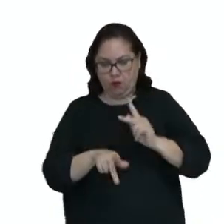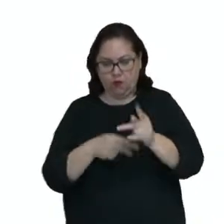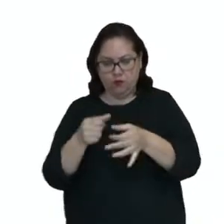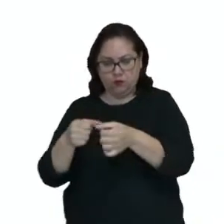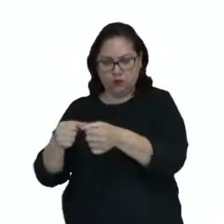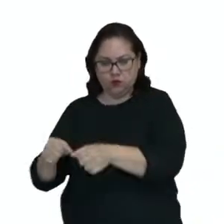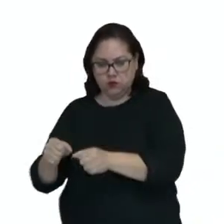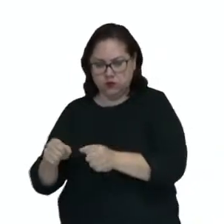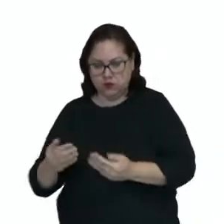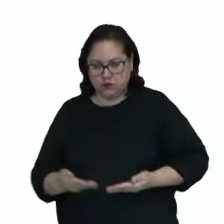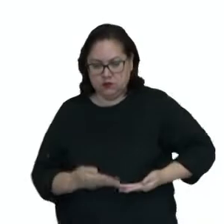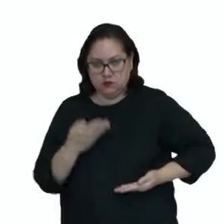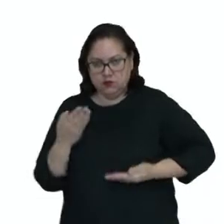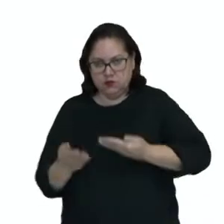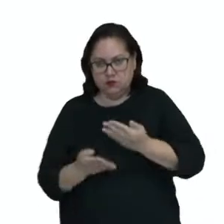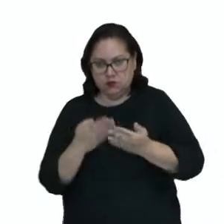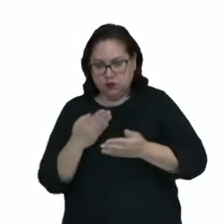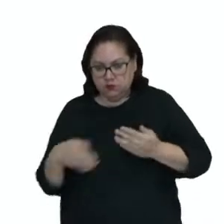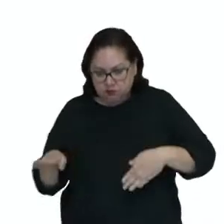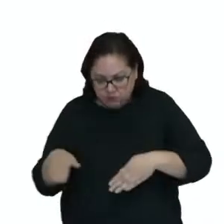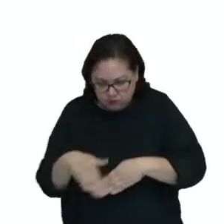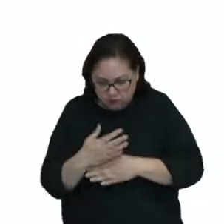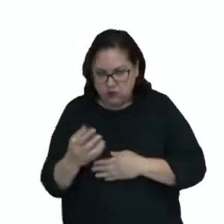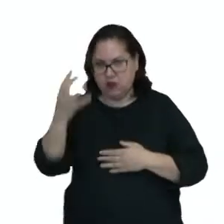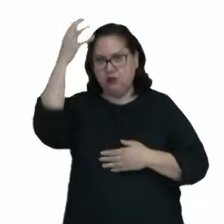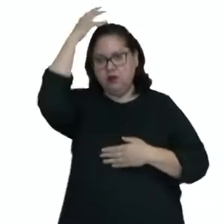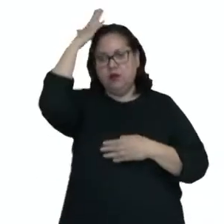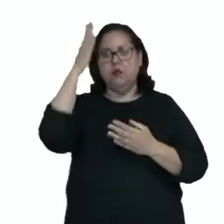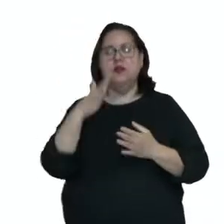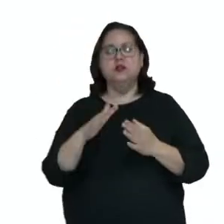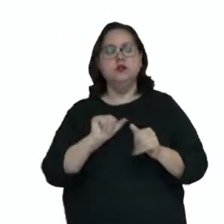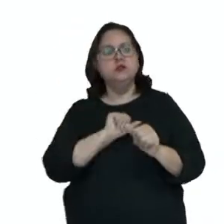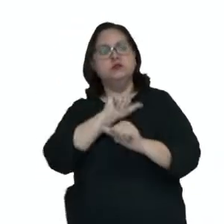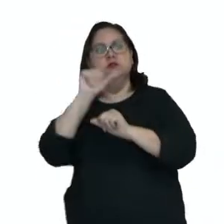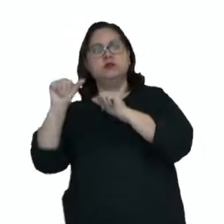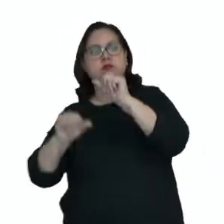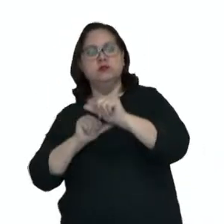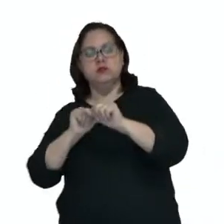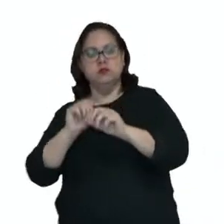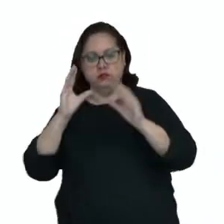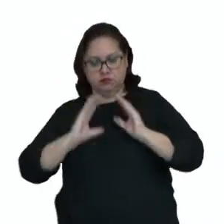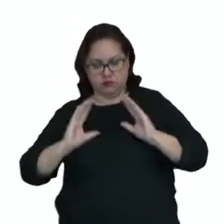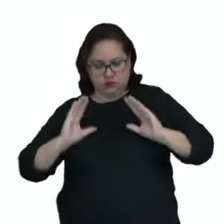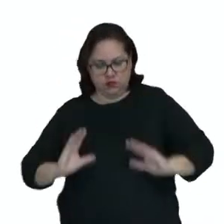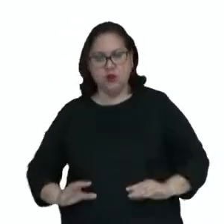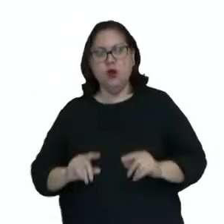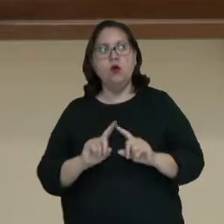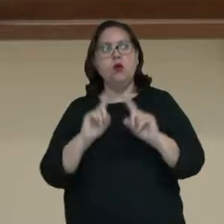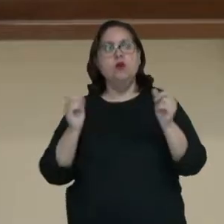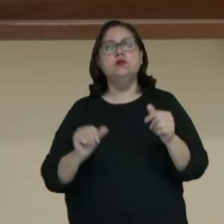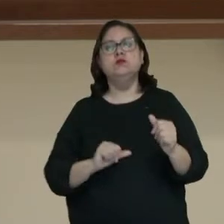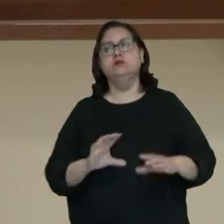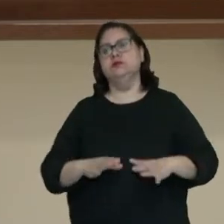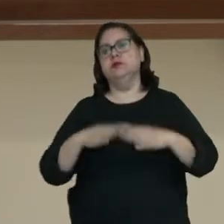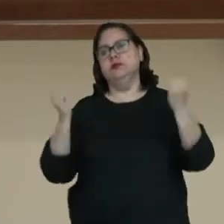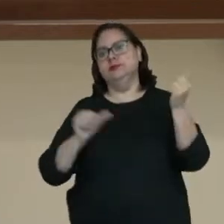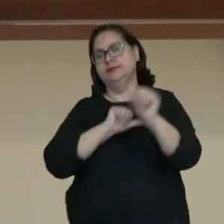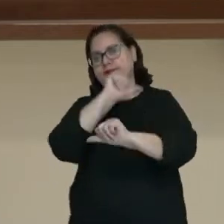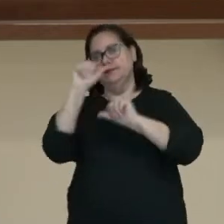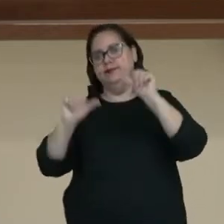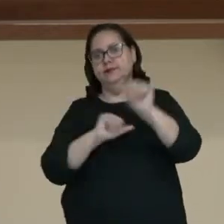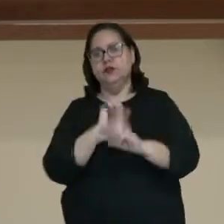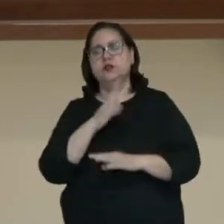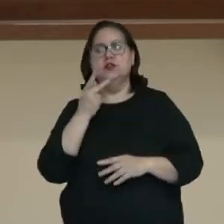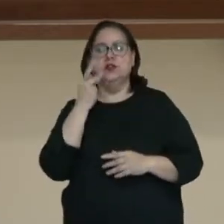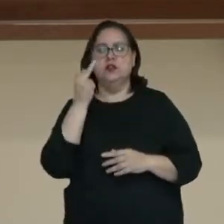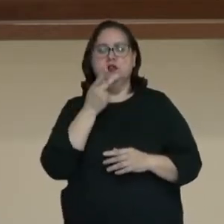ser súdito subordinado a um rei para se transformar em cidadãos. Então houve uma grande mudança, né? Quando a